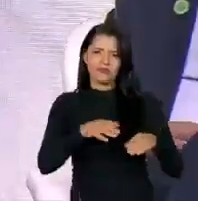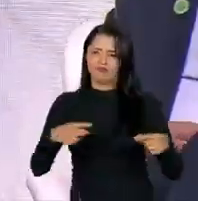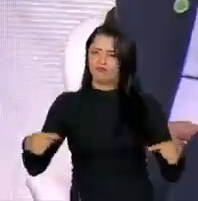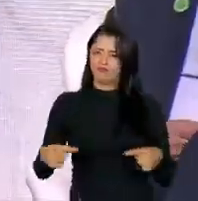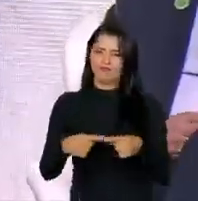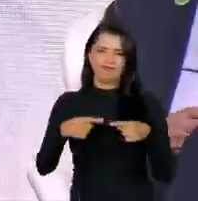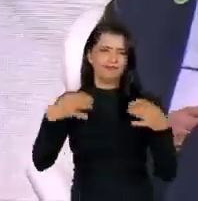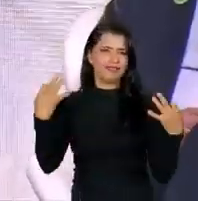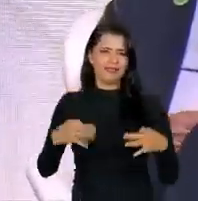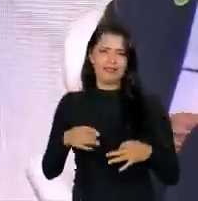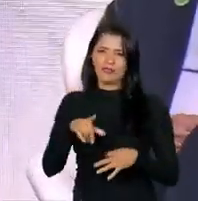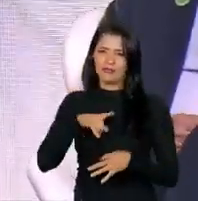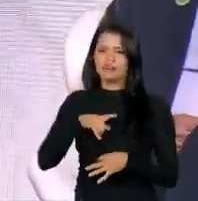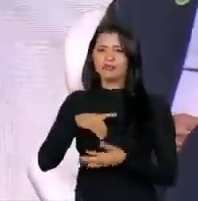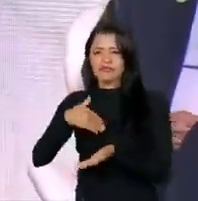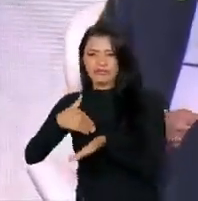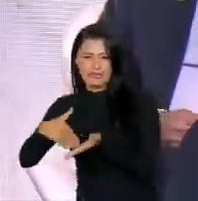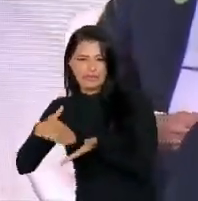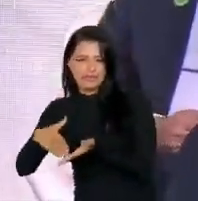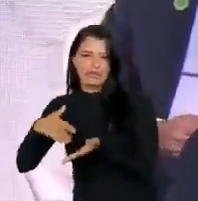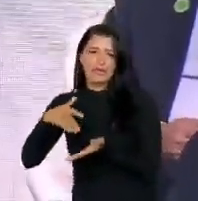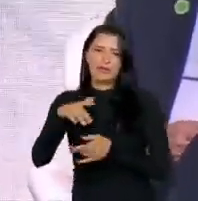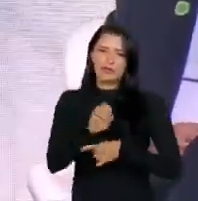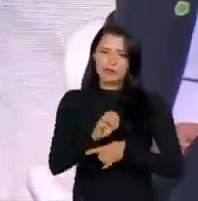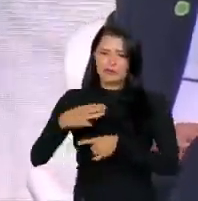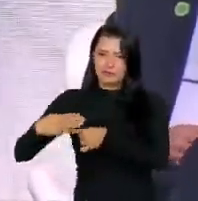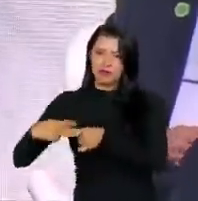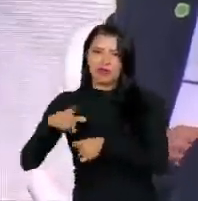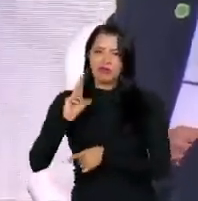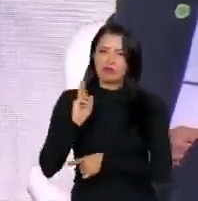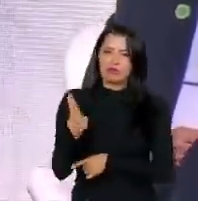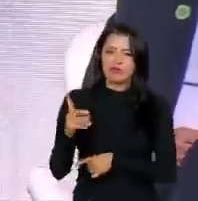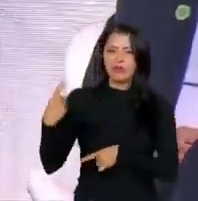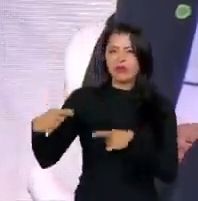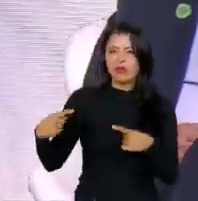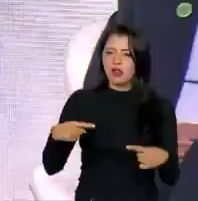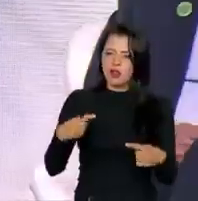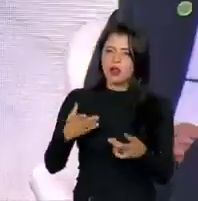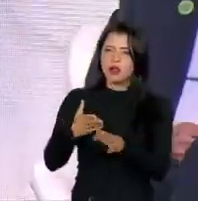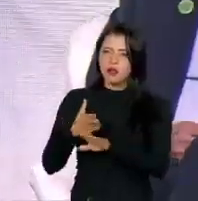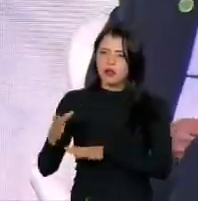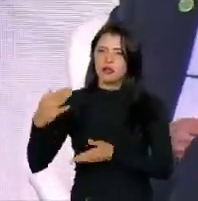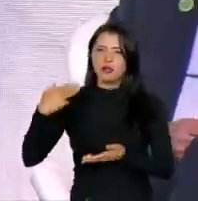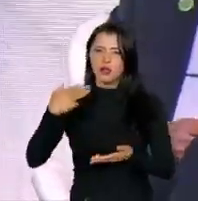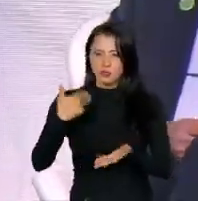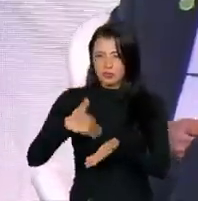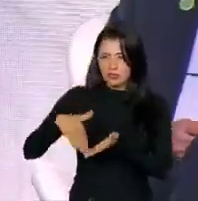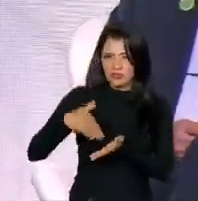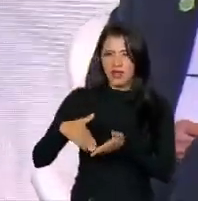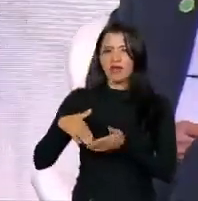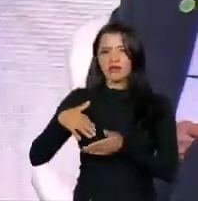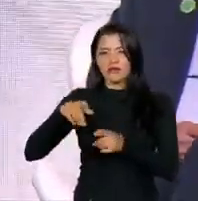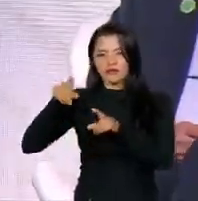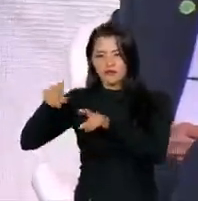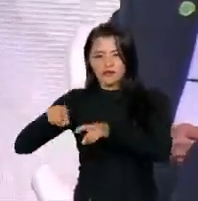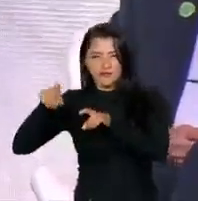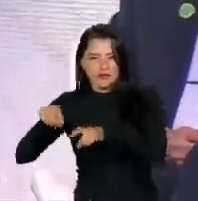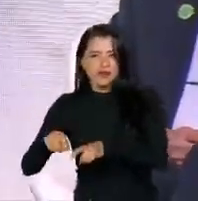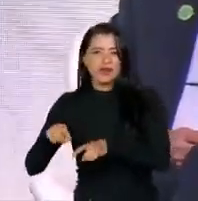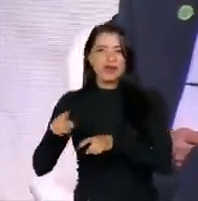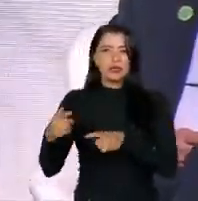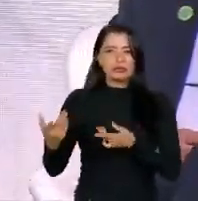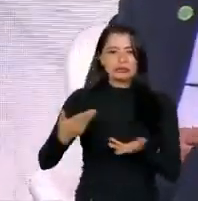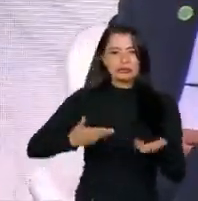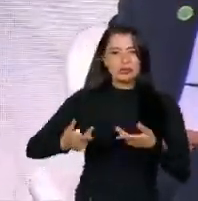secretários municipais e estaduais que estão aqui sempre têm uma discussão árdua lá com o secretário de Fazenda, com o secretário que cuida